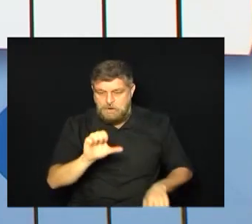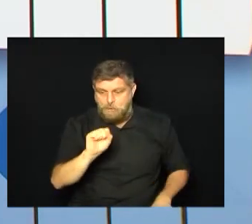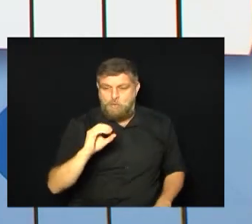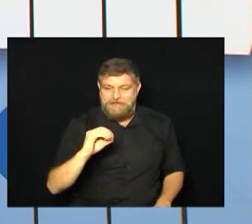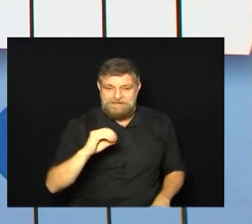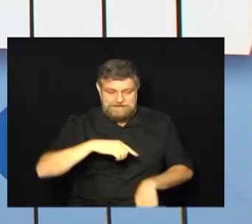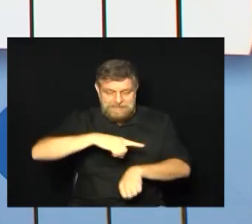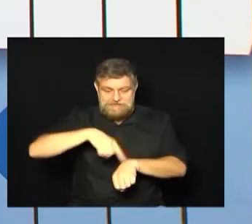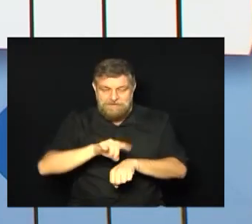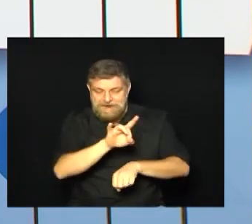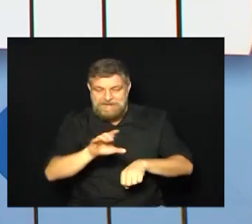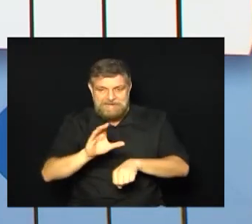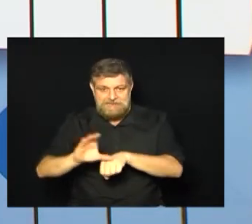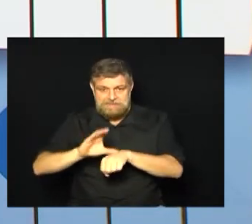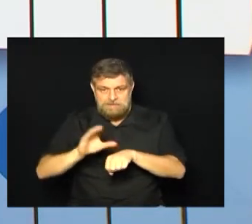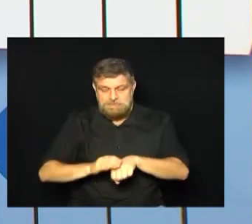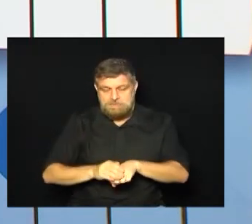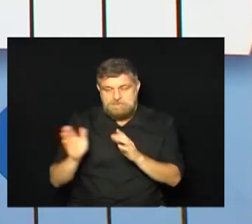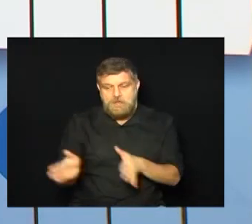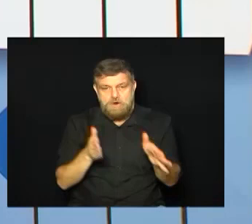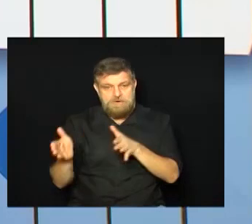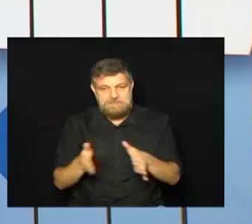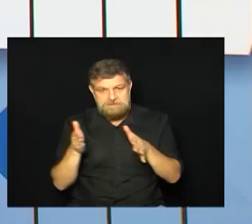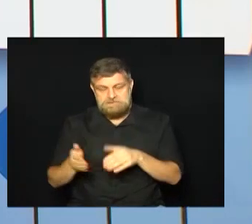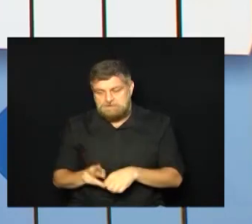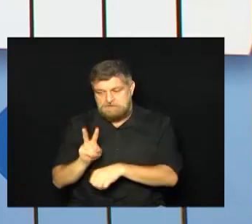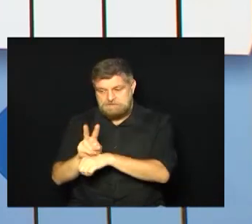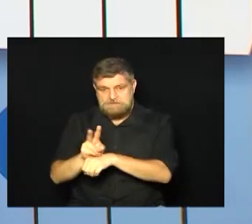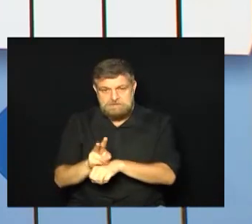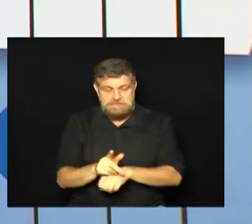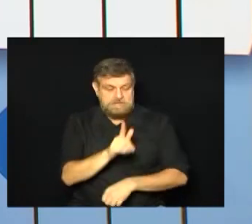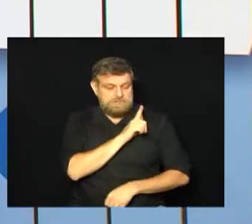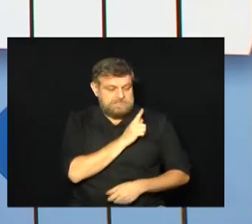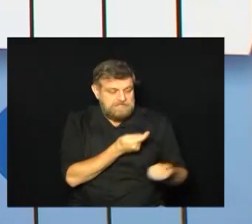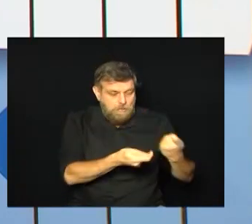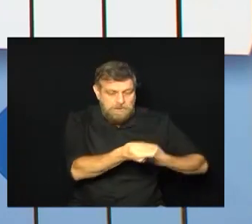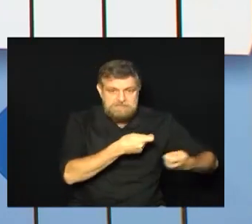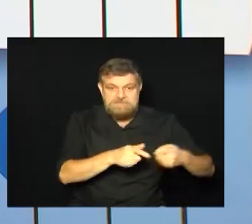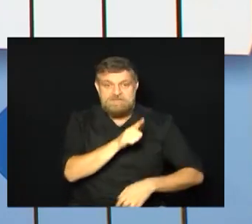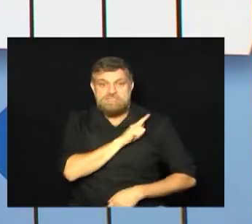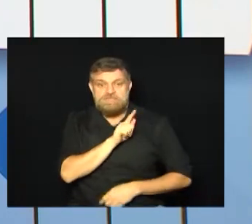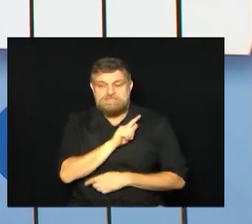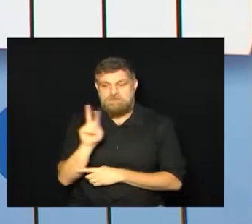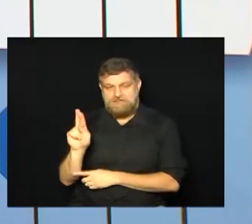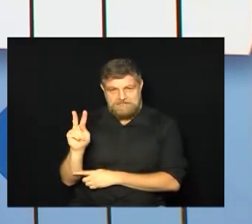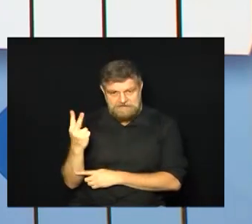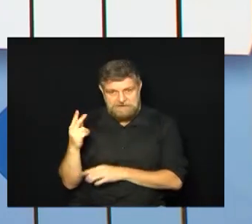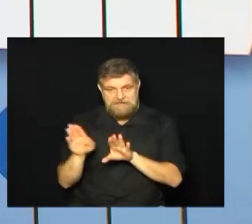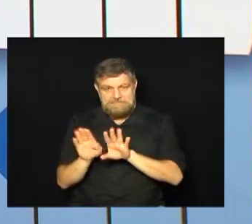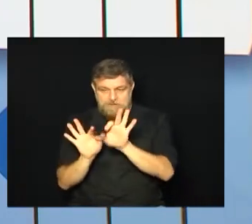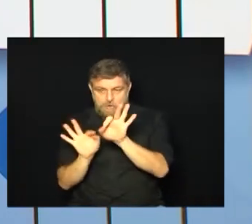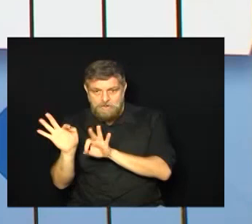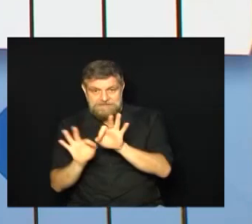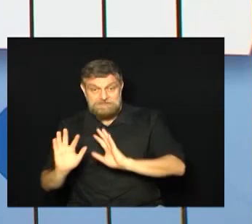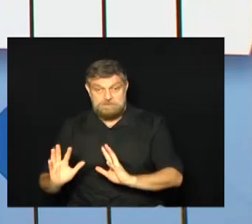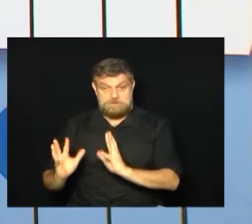curso. Auxiliar de controle de produção e esporte, gestão administrativa, gestão de pessoas, organização de